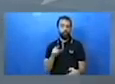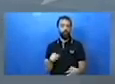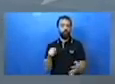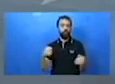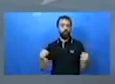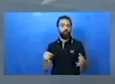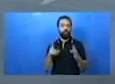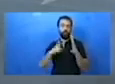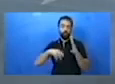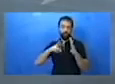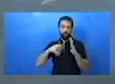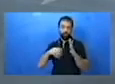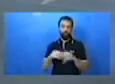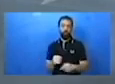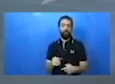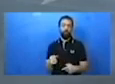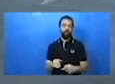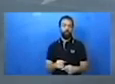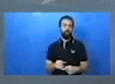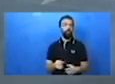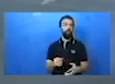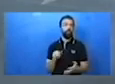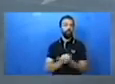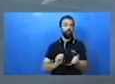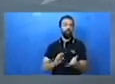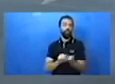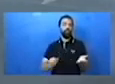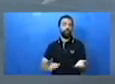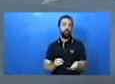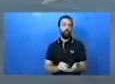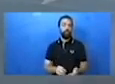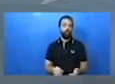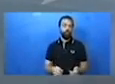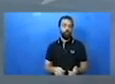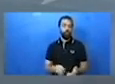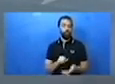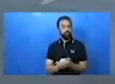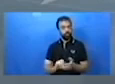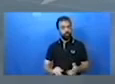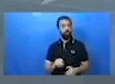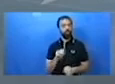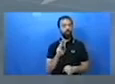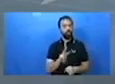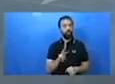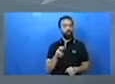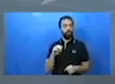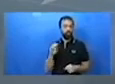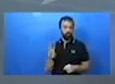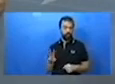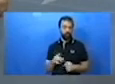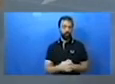material individualmente, resolvemos atividades, a tarefa, exercícios 3 e 4, das